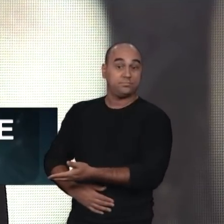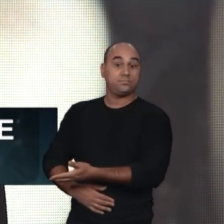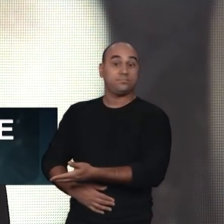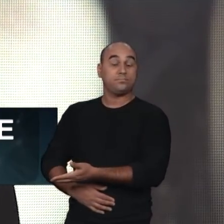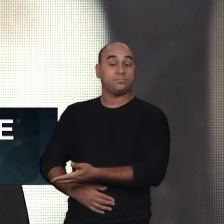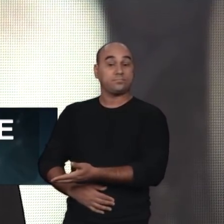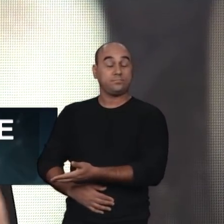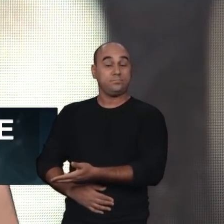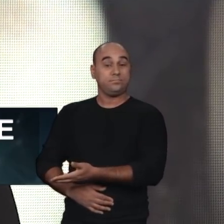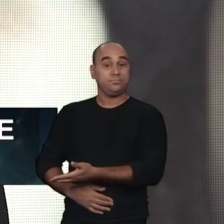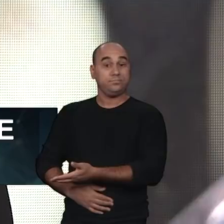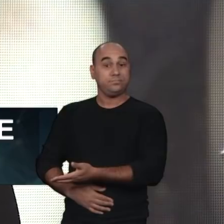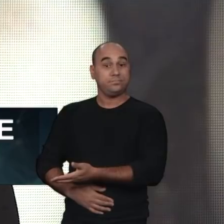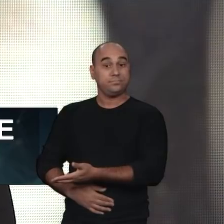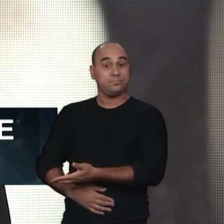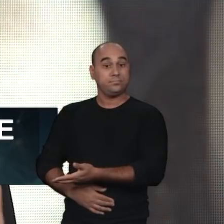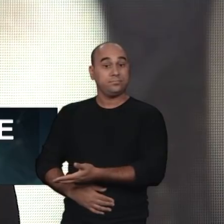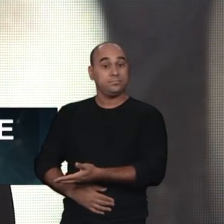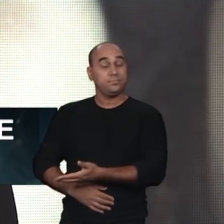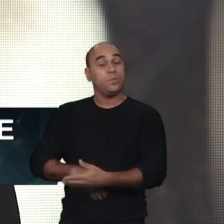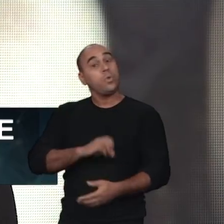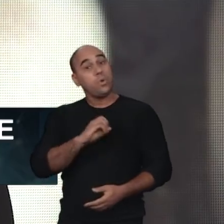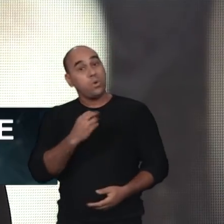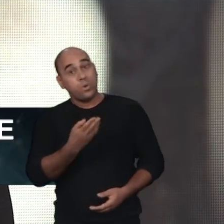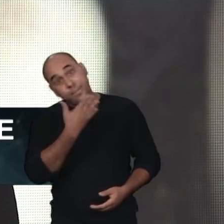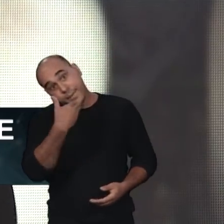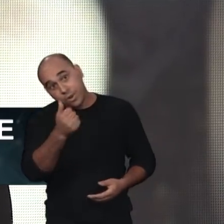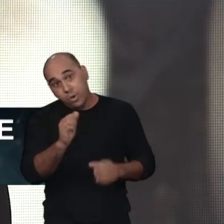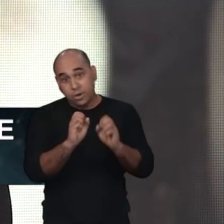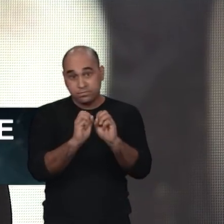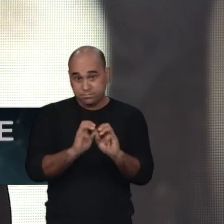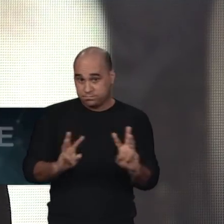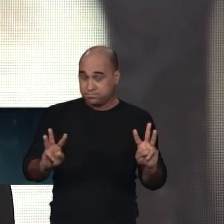31 21, ou se for mais fácil para você através da internet,